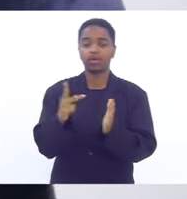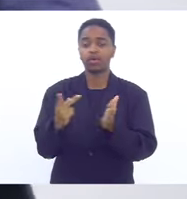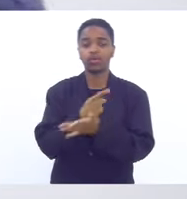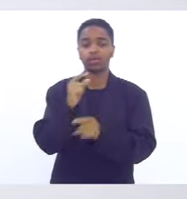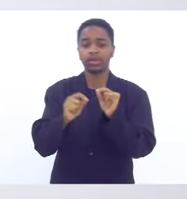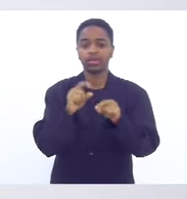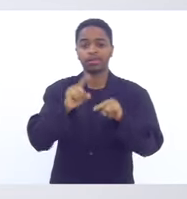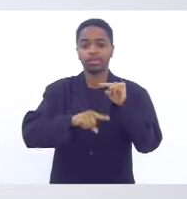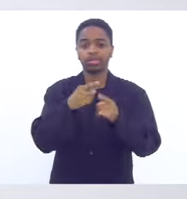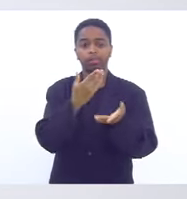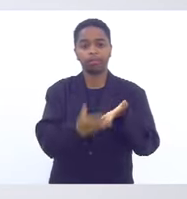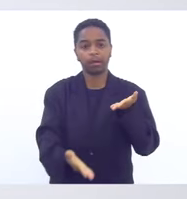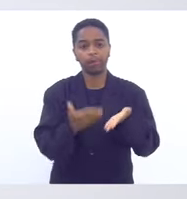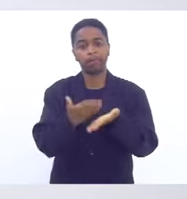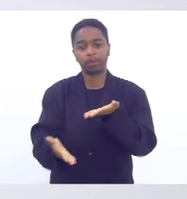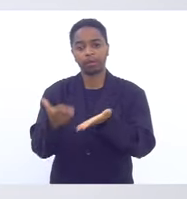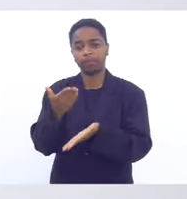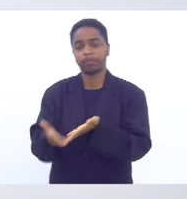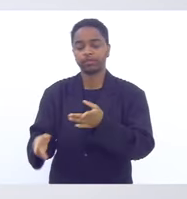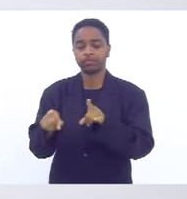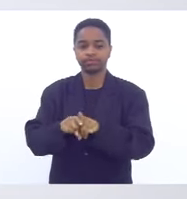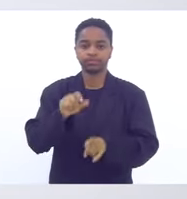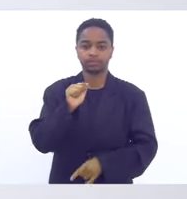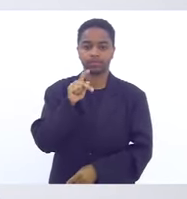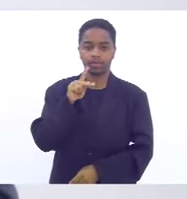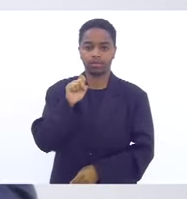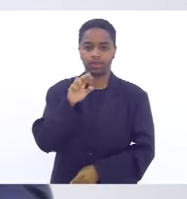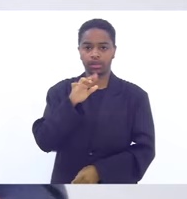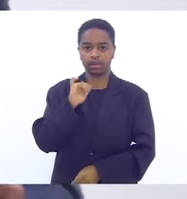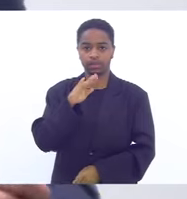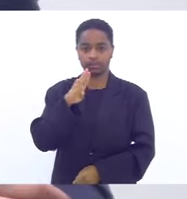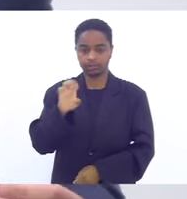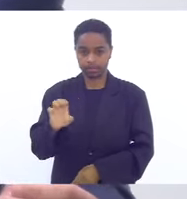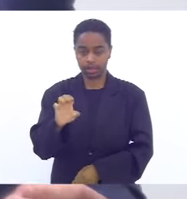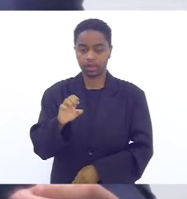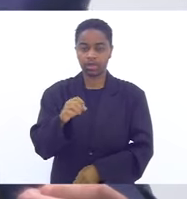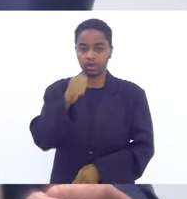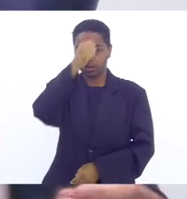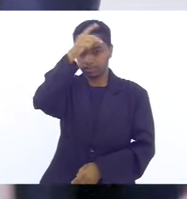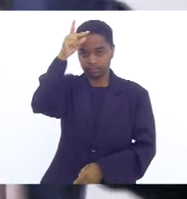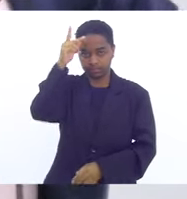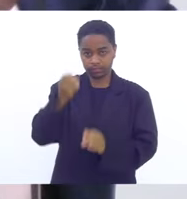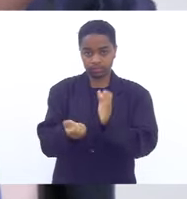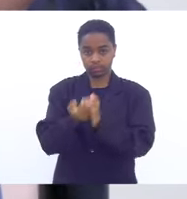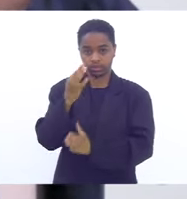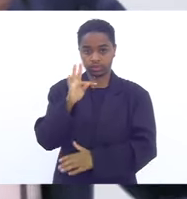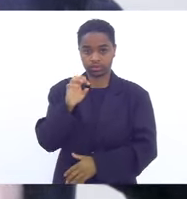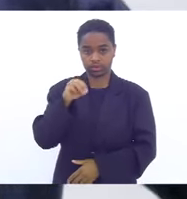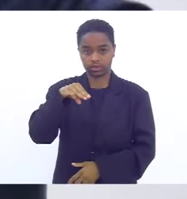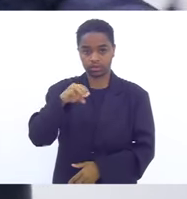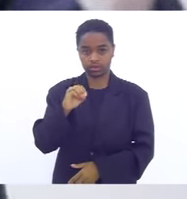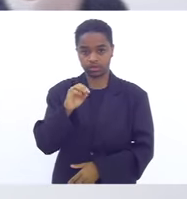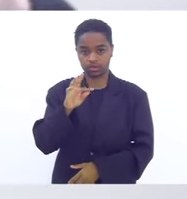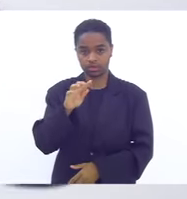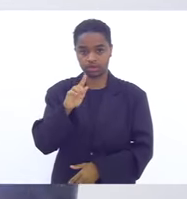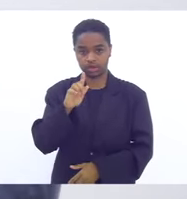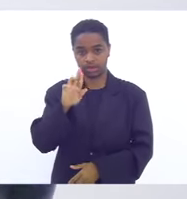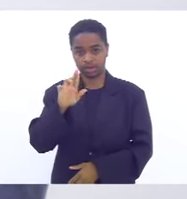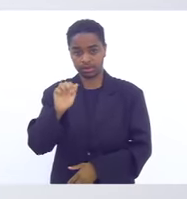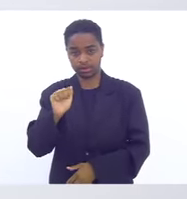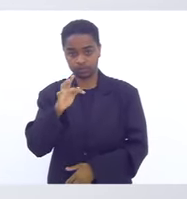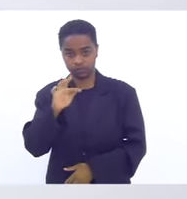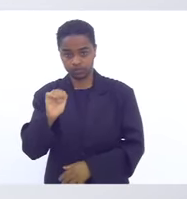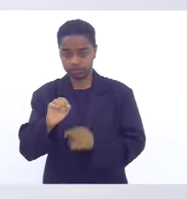Como em Aperibé, o prefeito implantou lá um tomógrafo, Gutinho, e só conseguiu ligar esse tomógrafo depois de